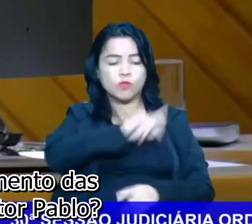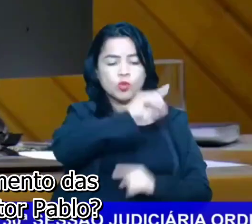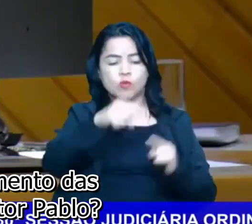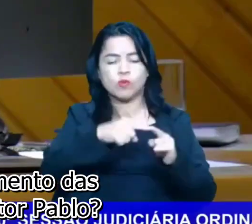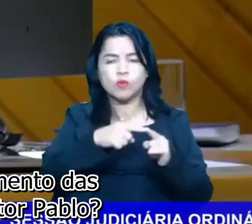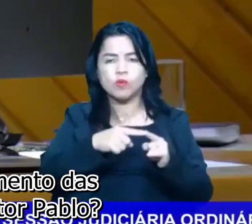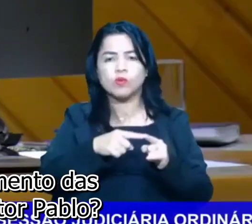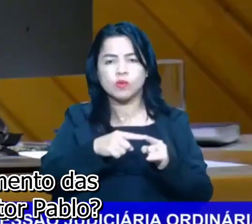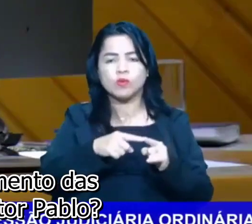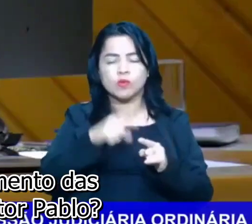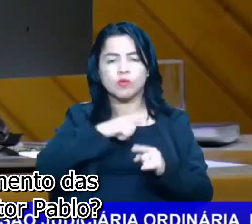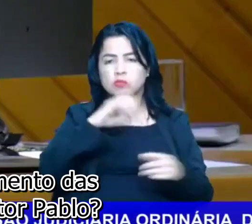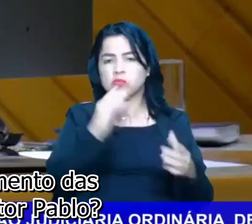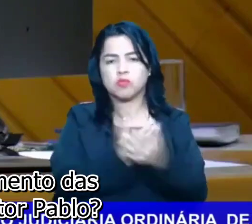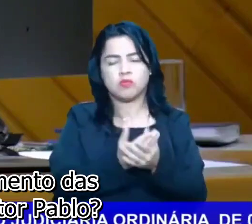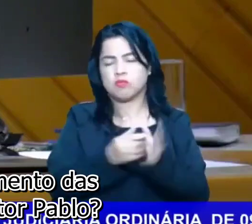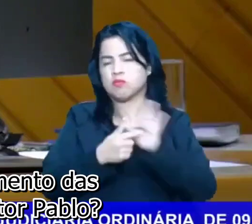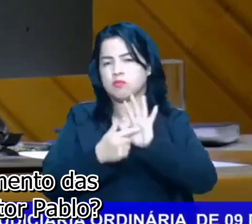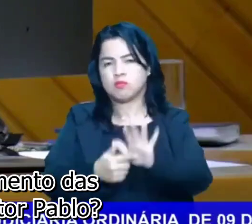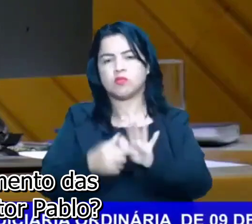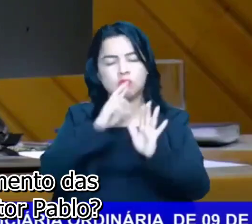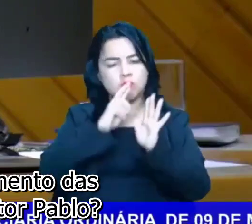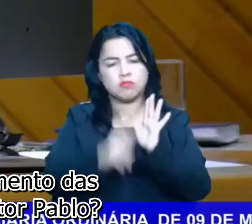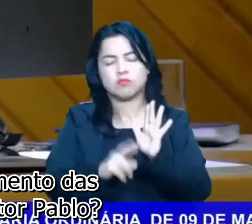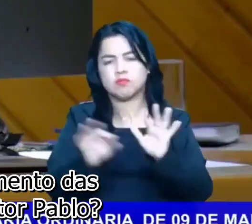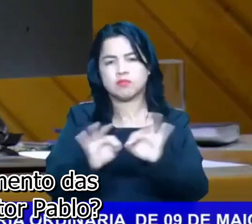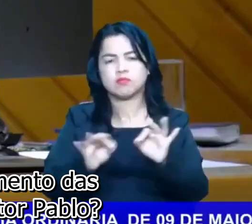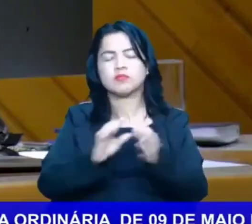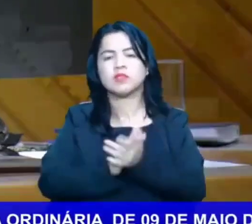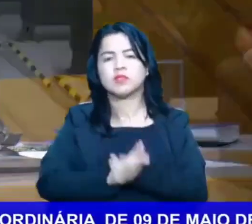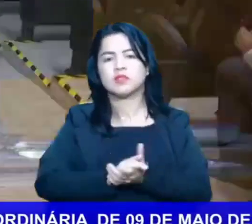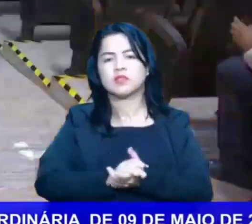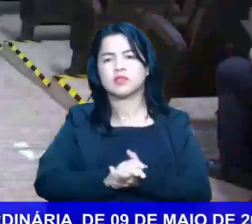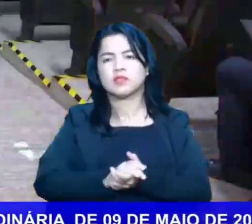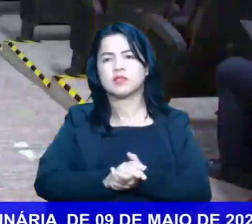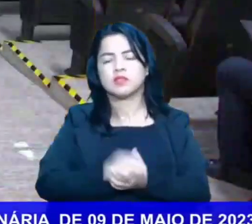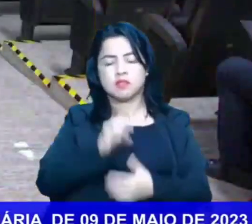pelo julgamento das contas como não prestadas. É o relatório. Doutor Pablo.